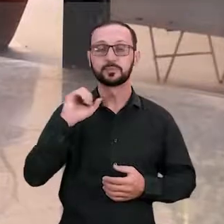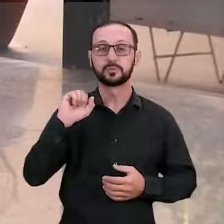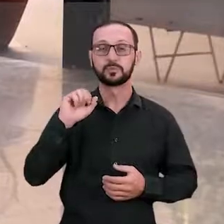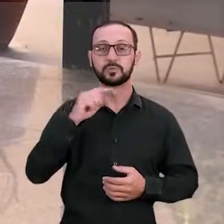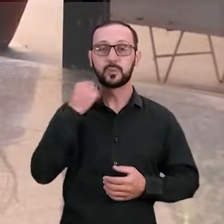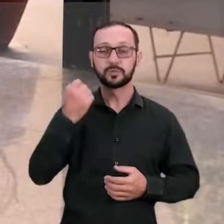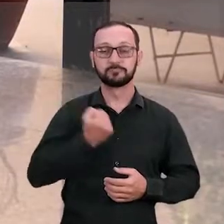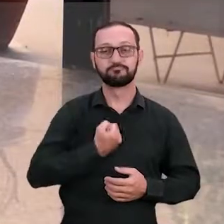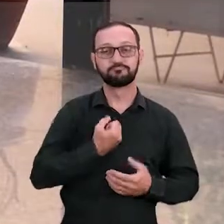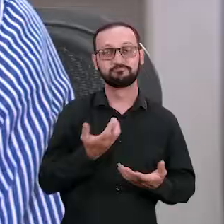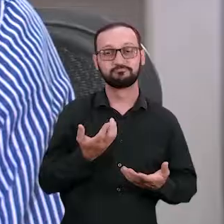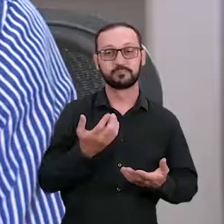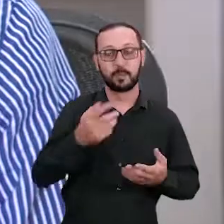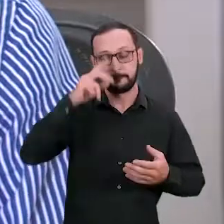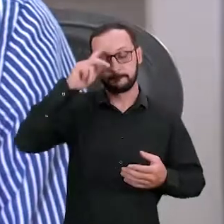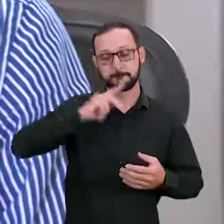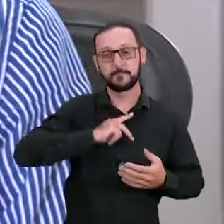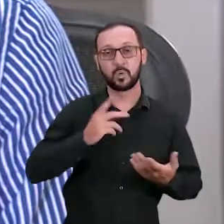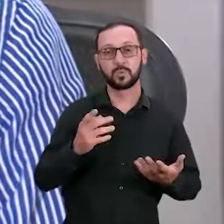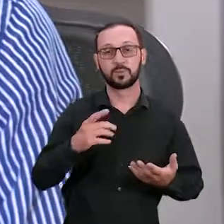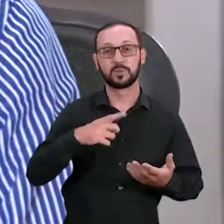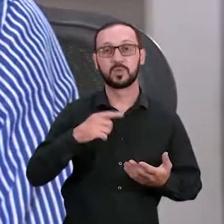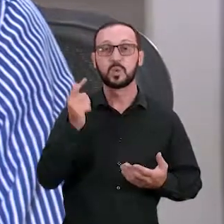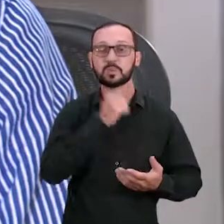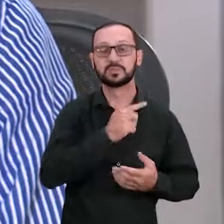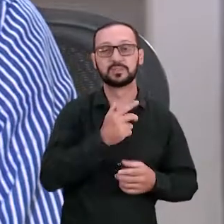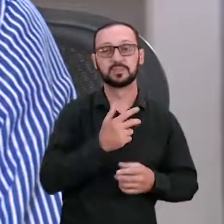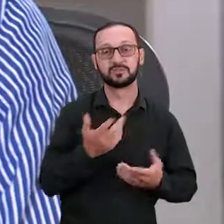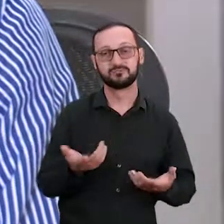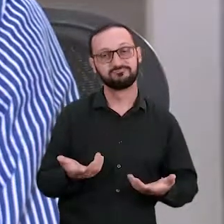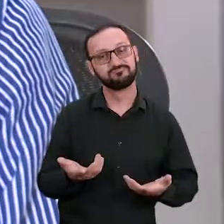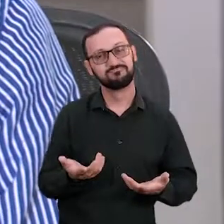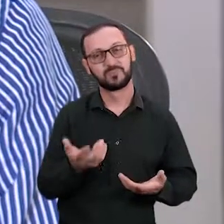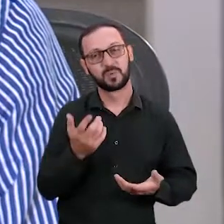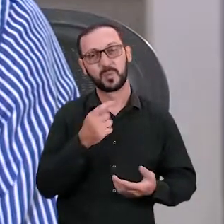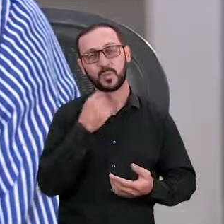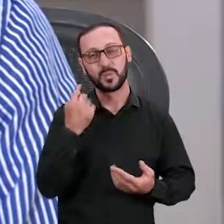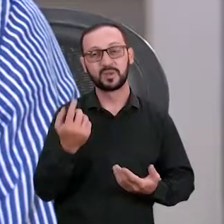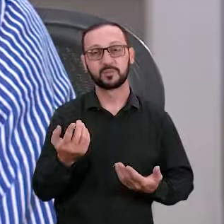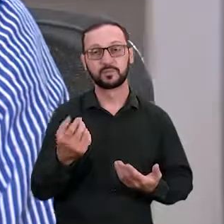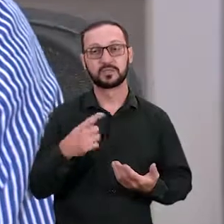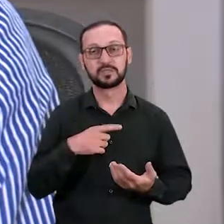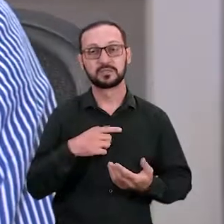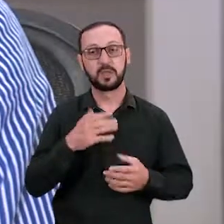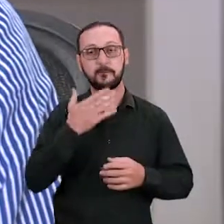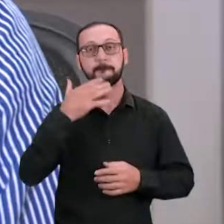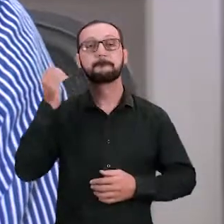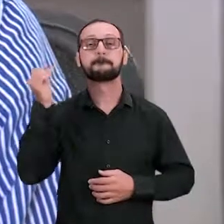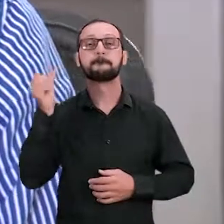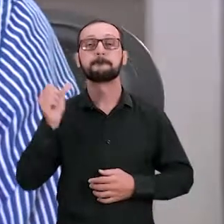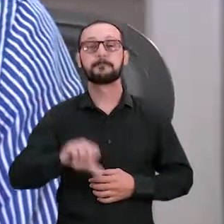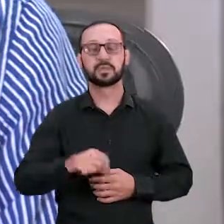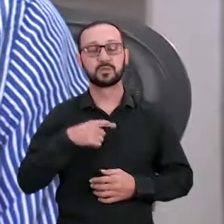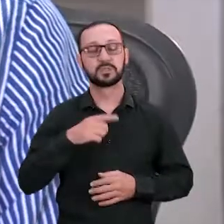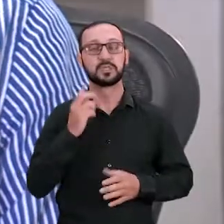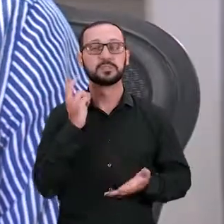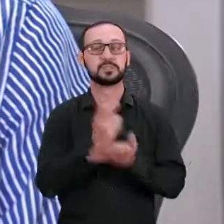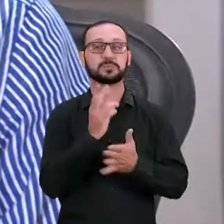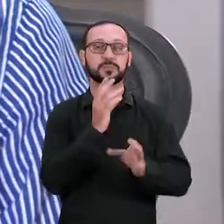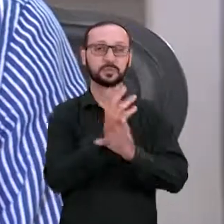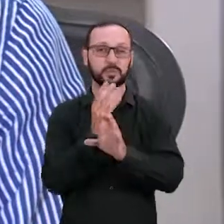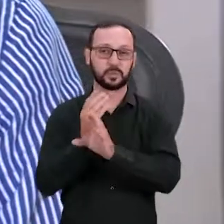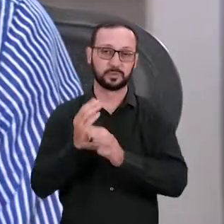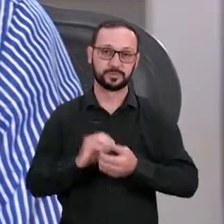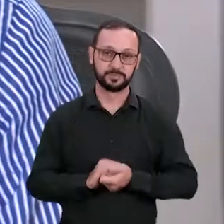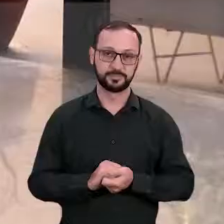seja, atentou contra a própria vida e teve sucesso. Essa é a pior consequência que a gente com frequência